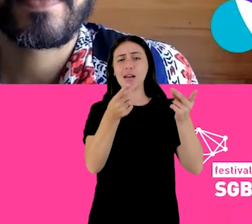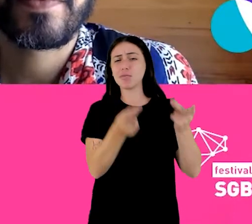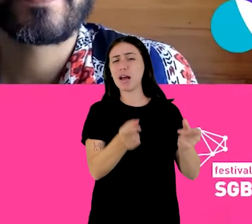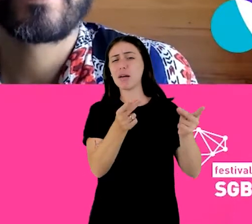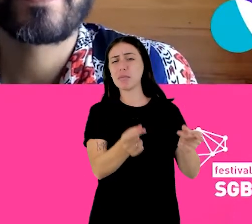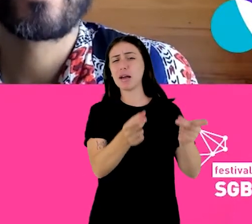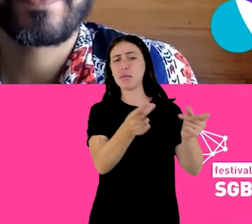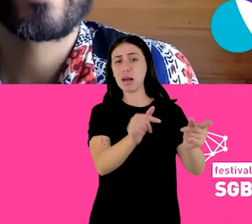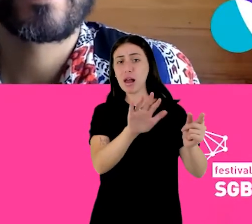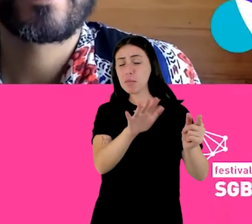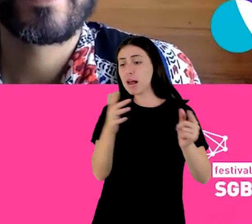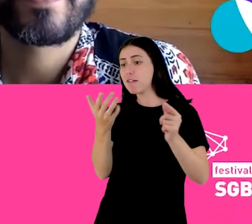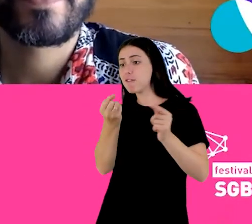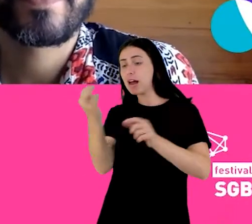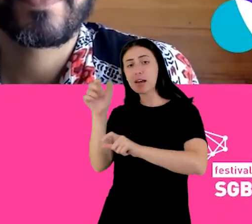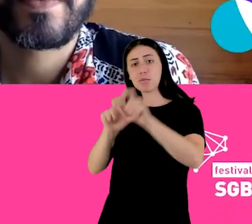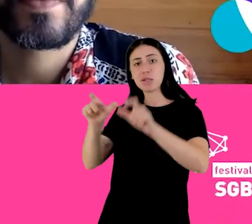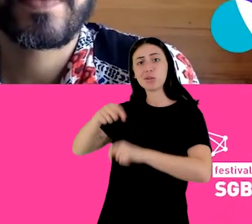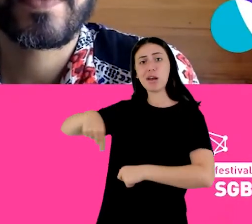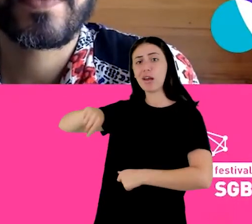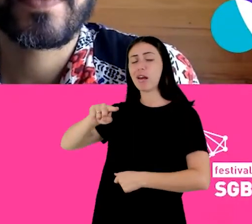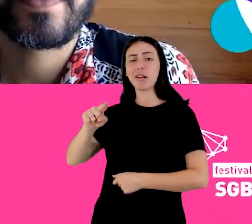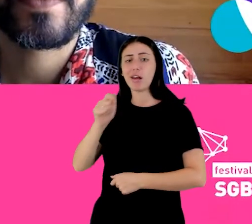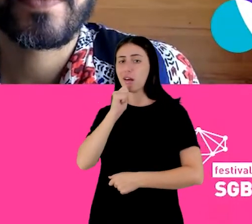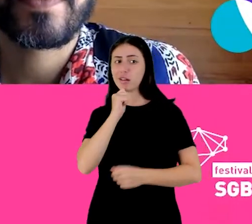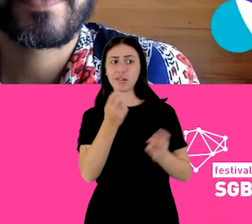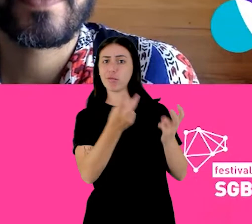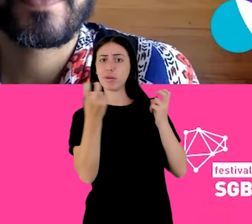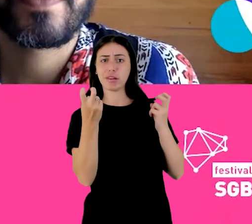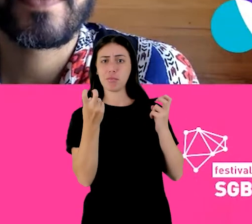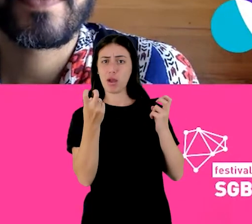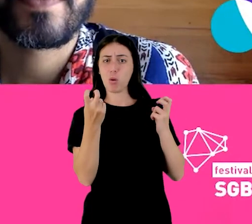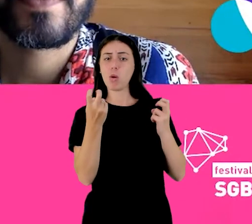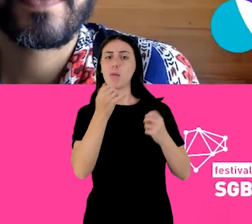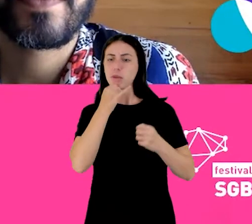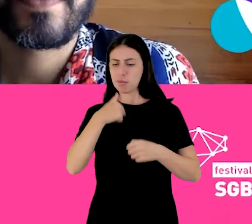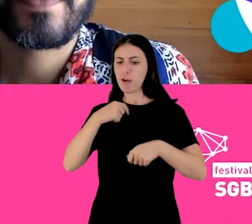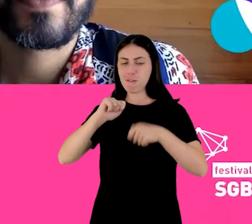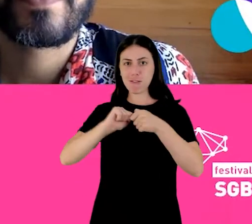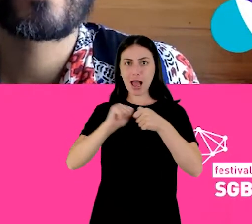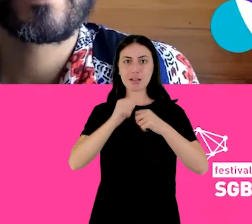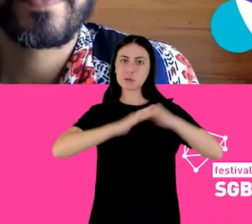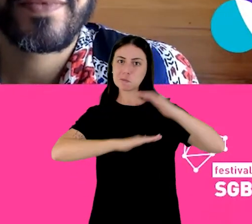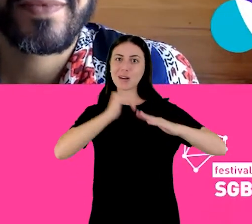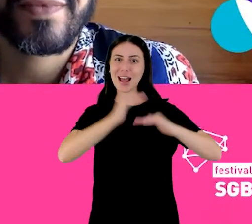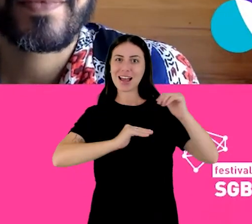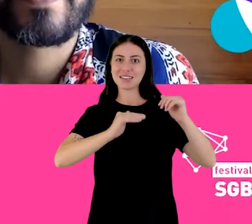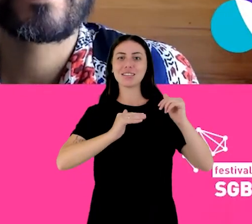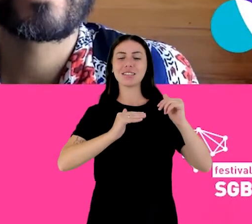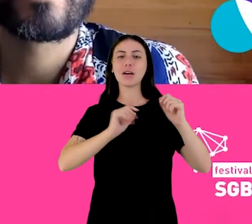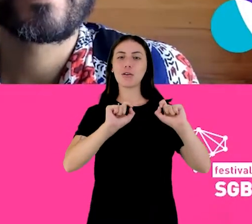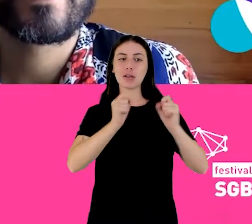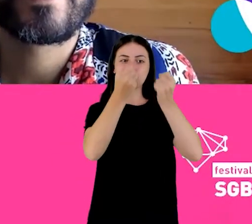ficar. E muitas pessoas não tinham se tocado ainda, ou então escutando isso que a gente está conversando, e que